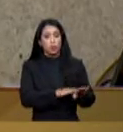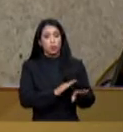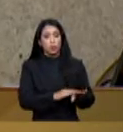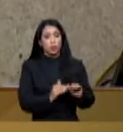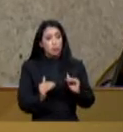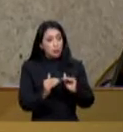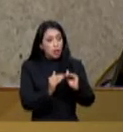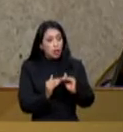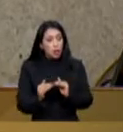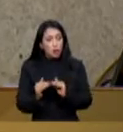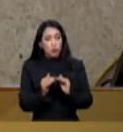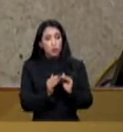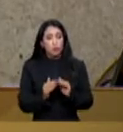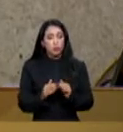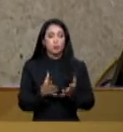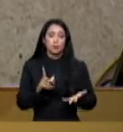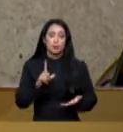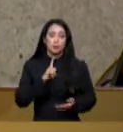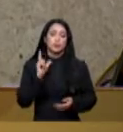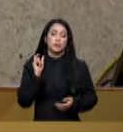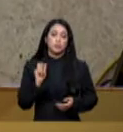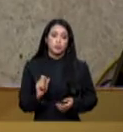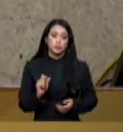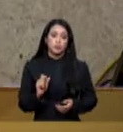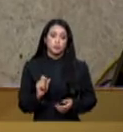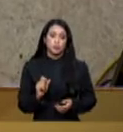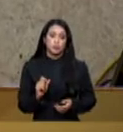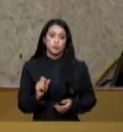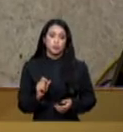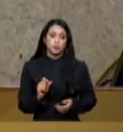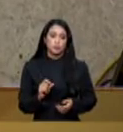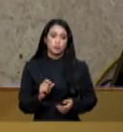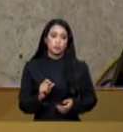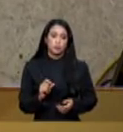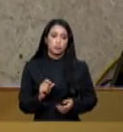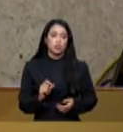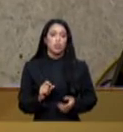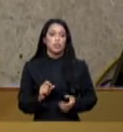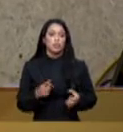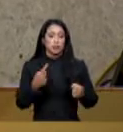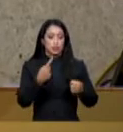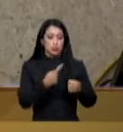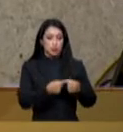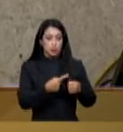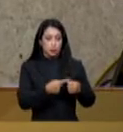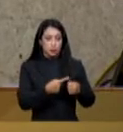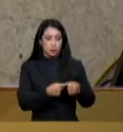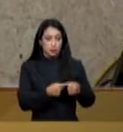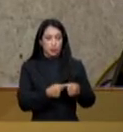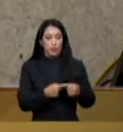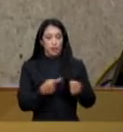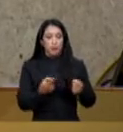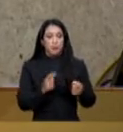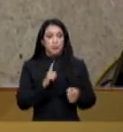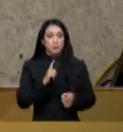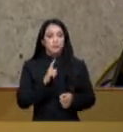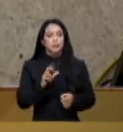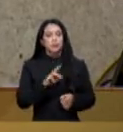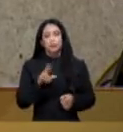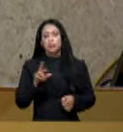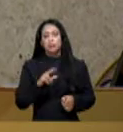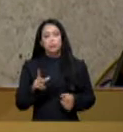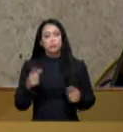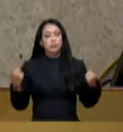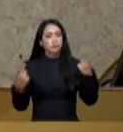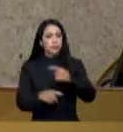e a compulsoriedade da integração metropolitana, que não são